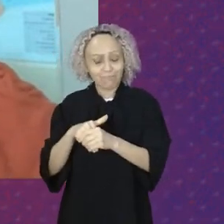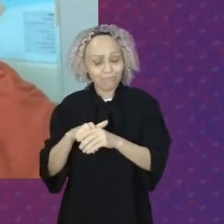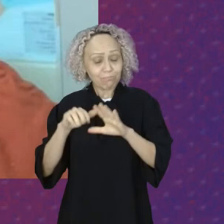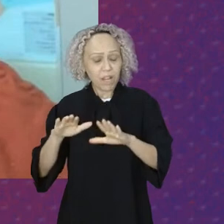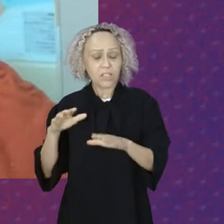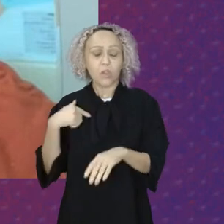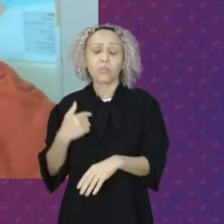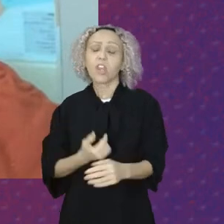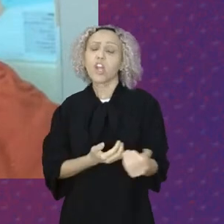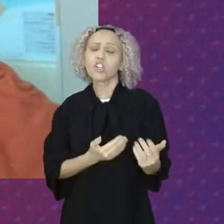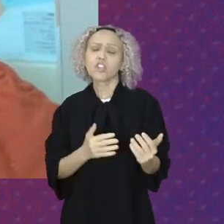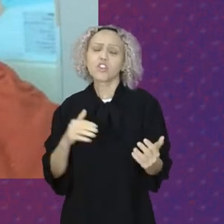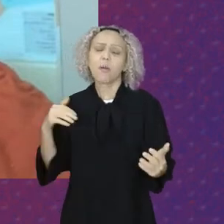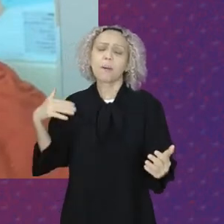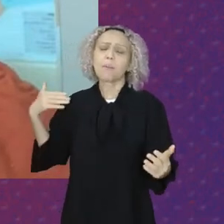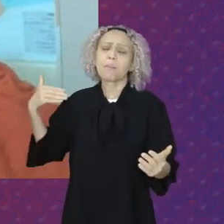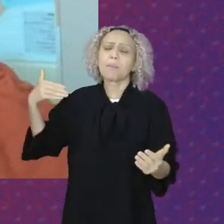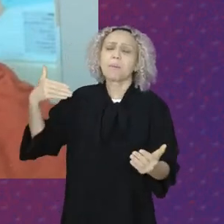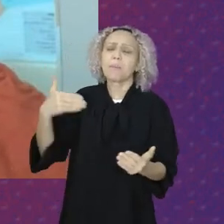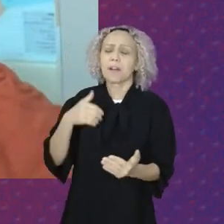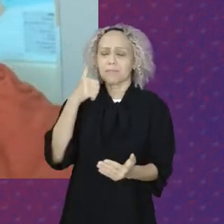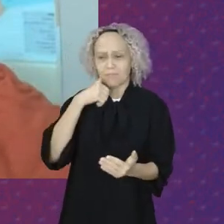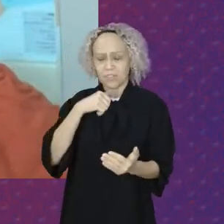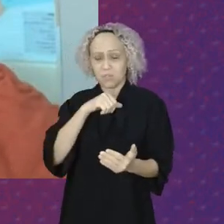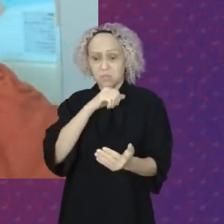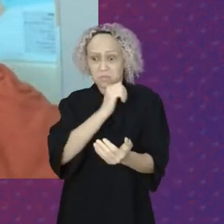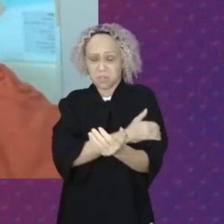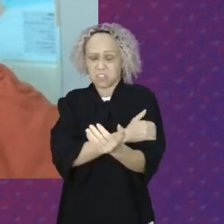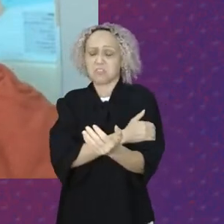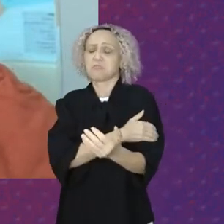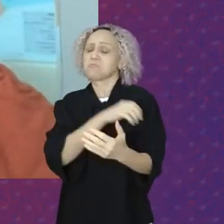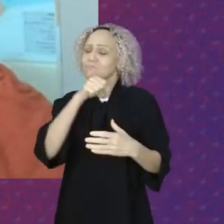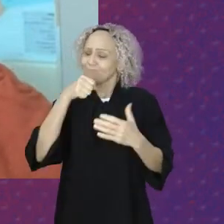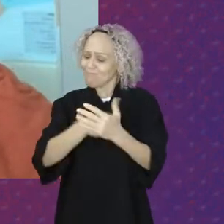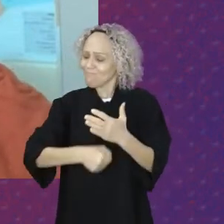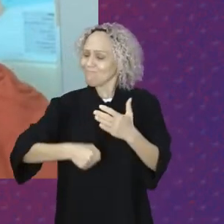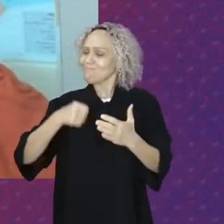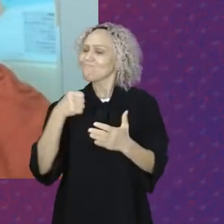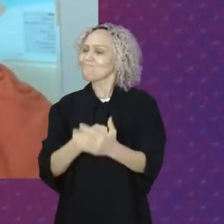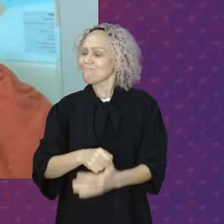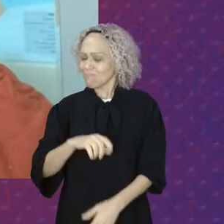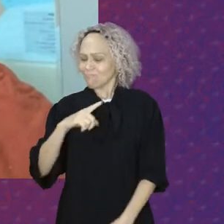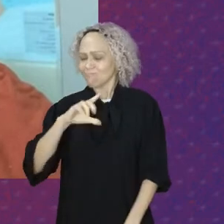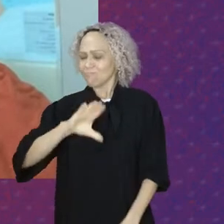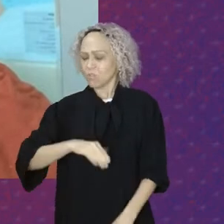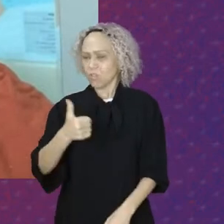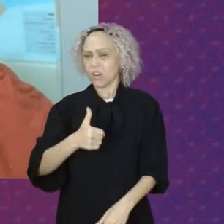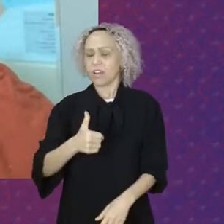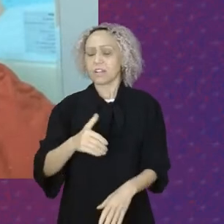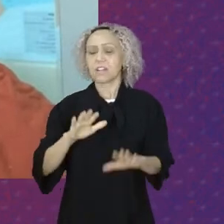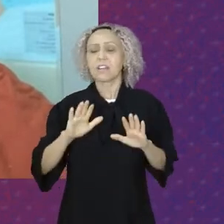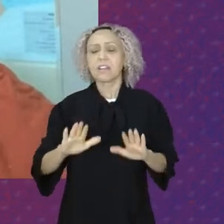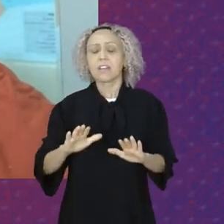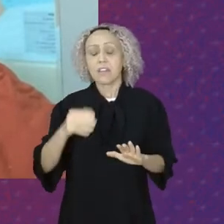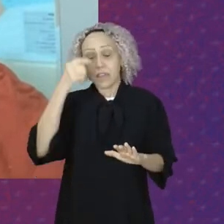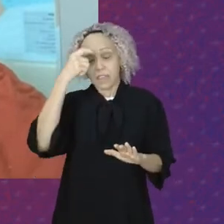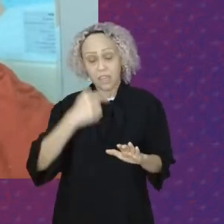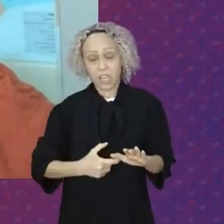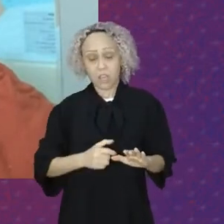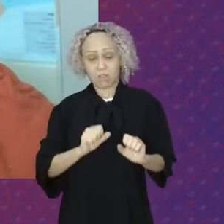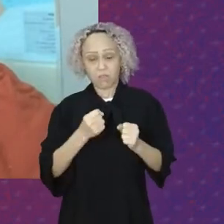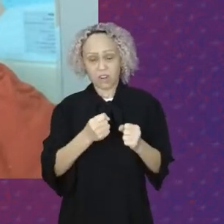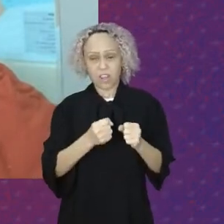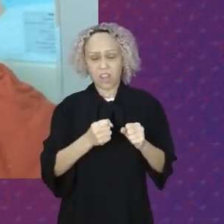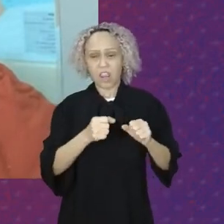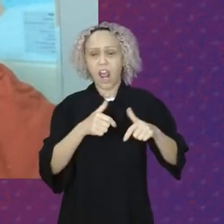coragem. E eu, ao defender a luta das mulheres, é claro que me tornando mãe,